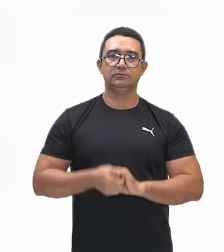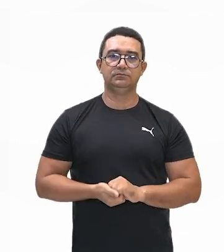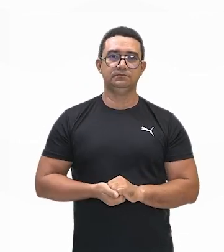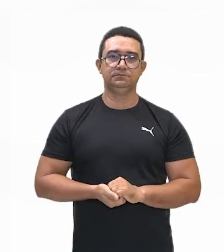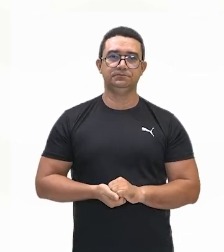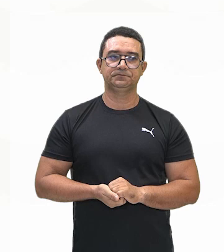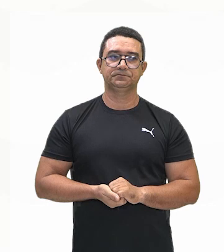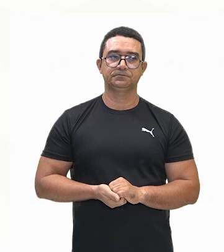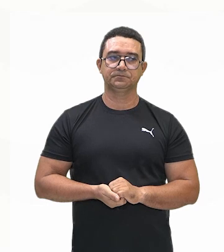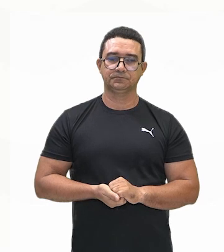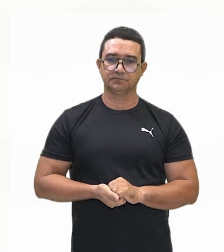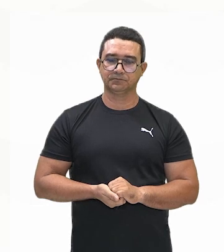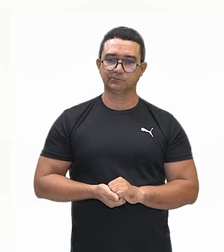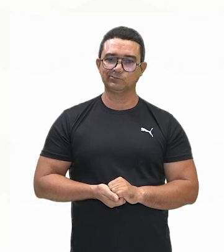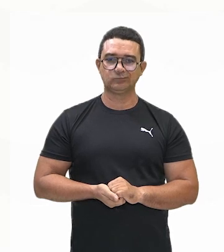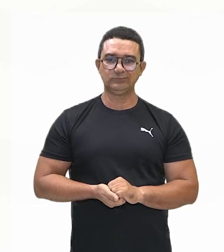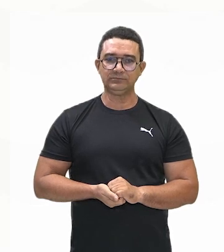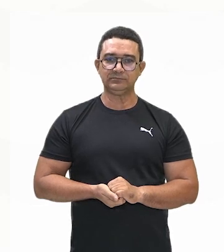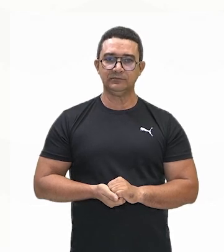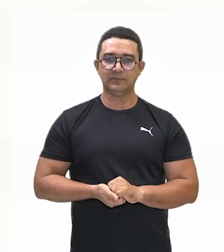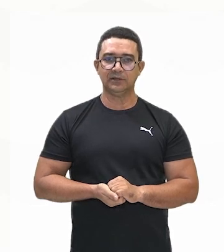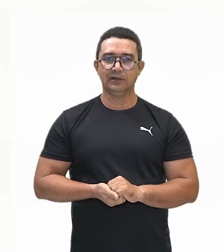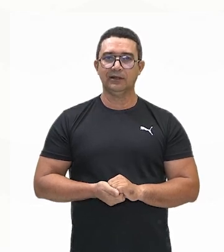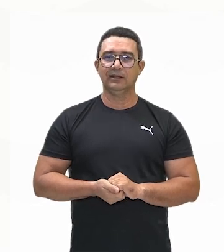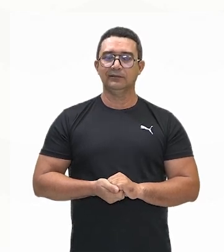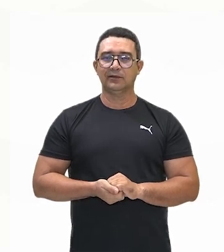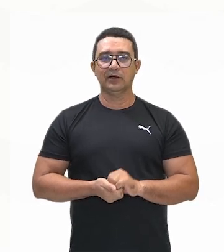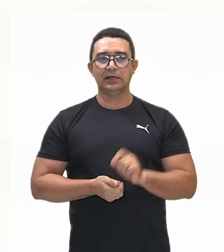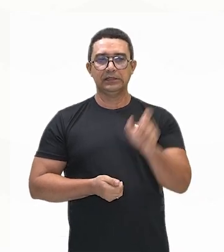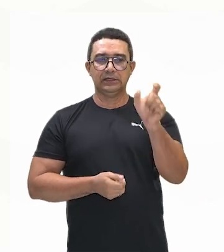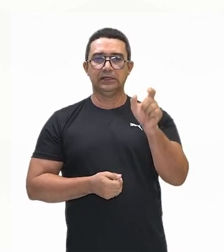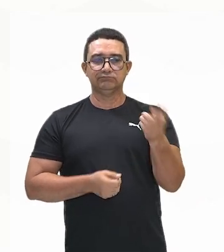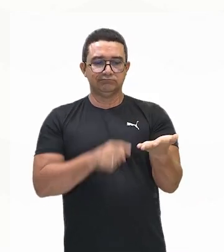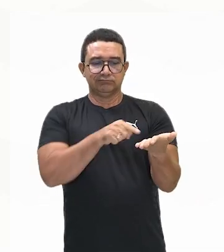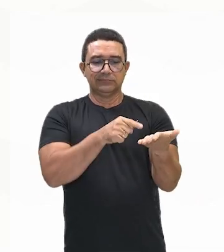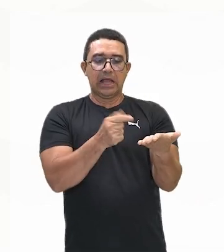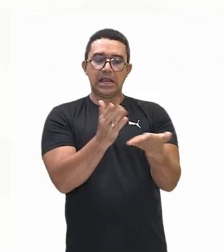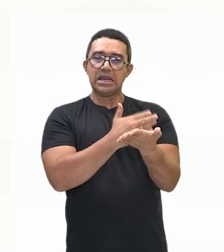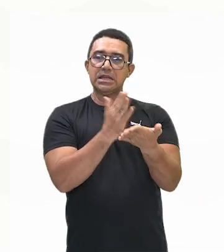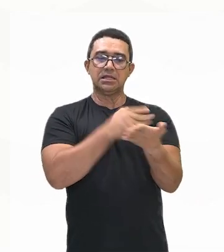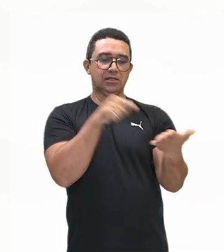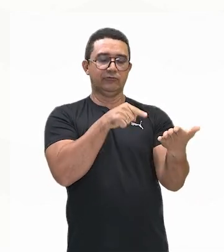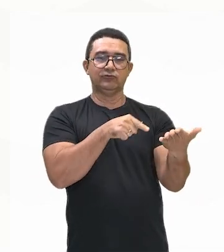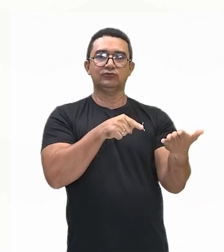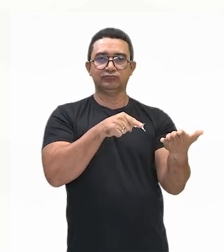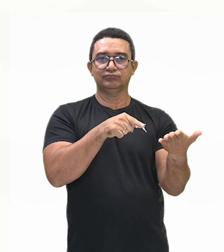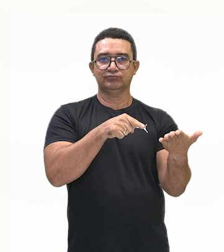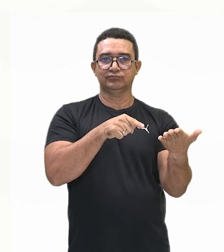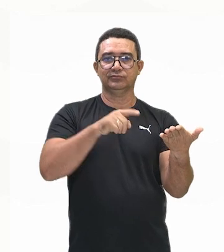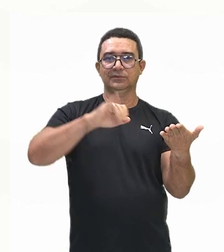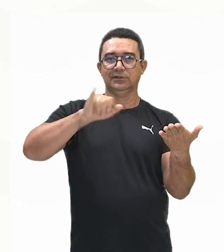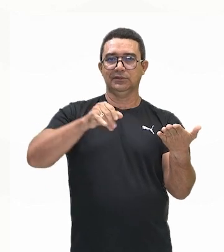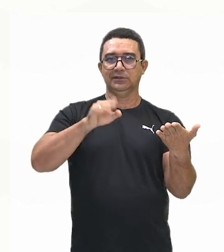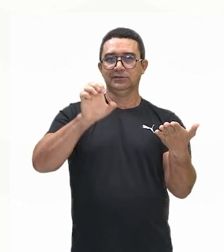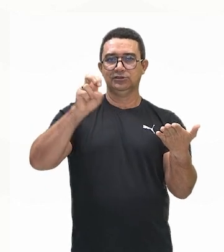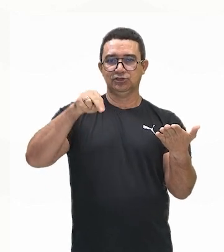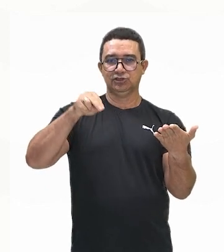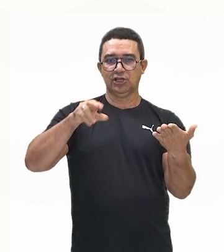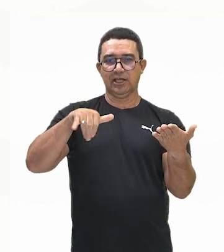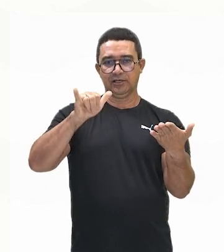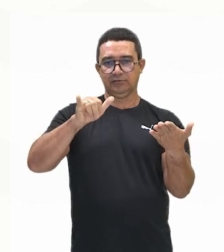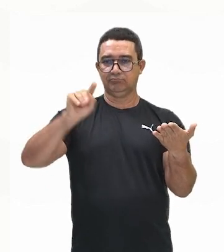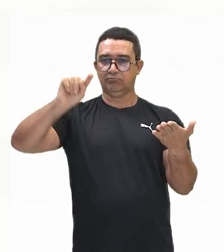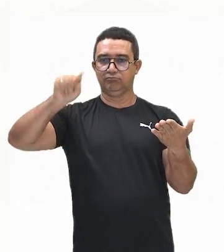só, That's Jane's book. Esse é o livro da Jane. Então, esse apóstrofe aqui, ó, ele está sendo utilizado para